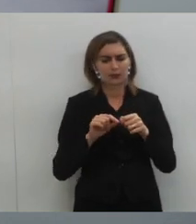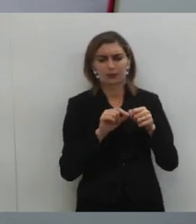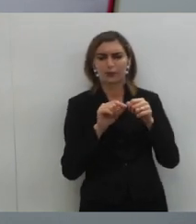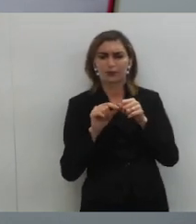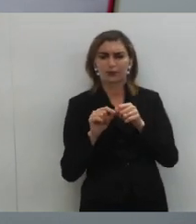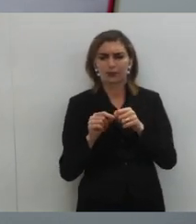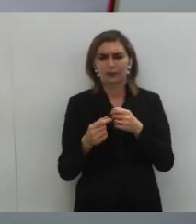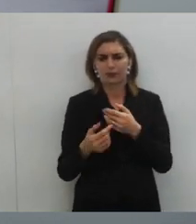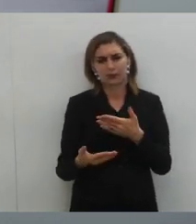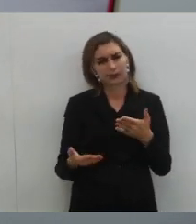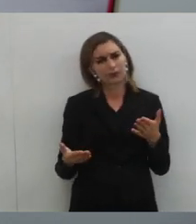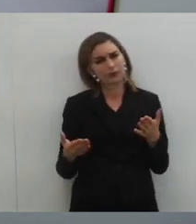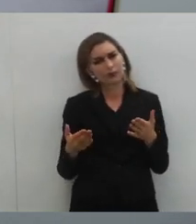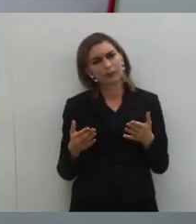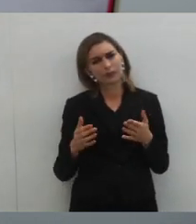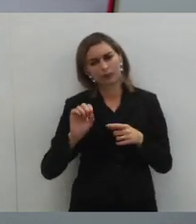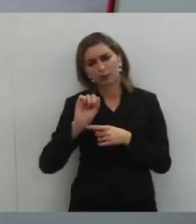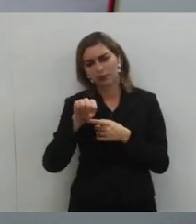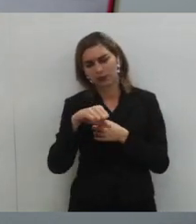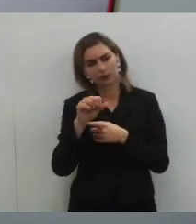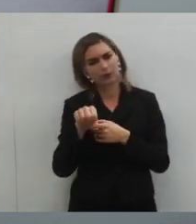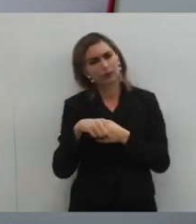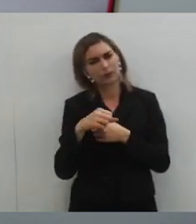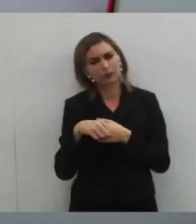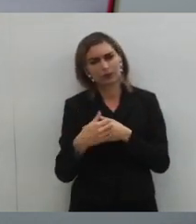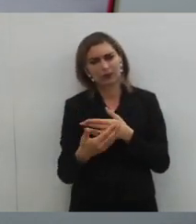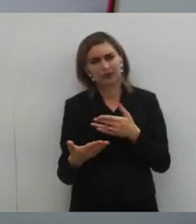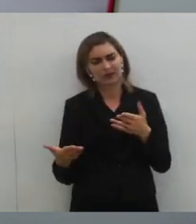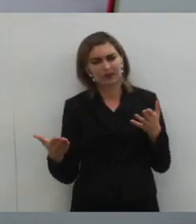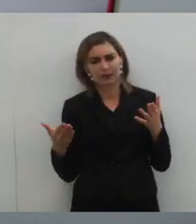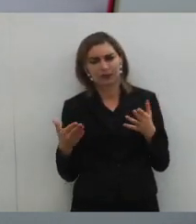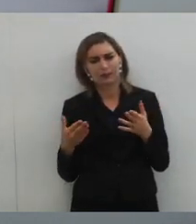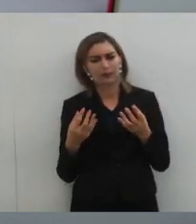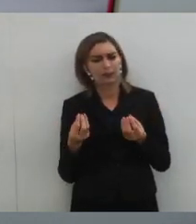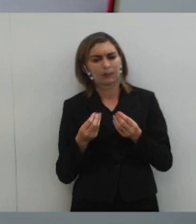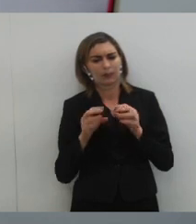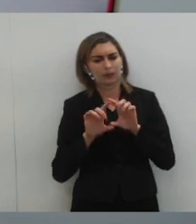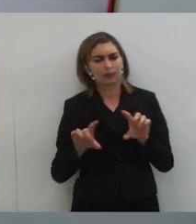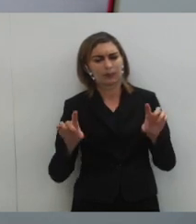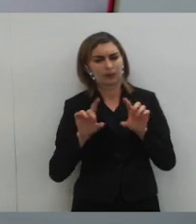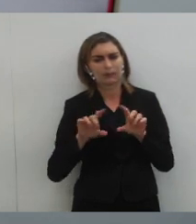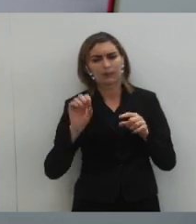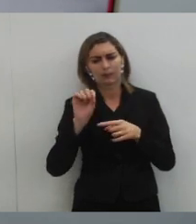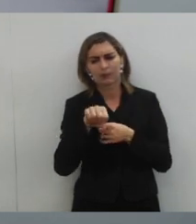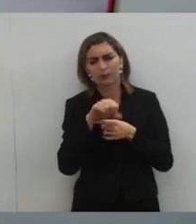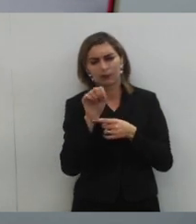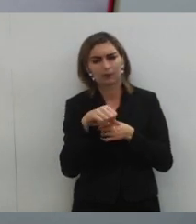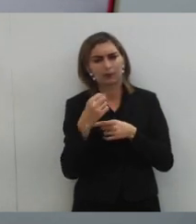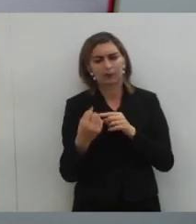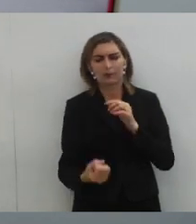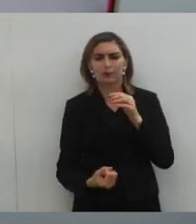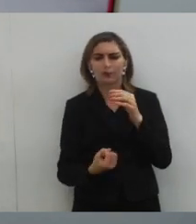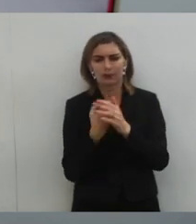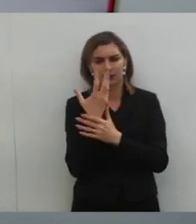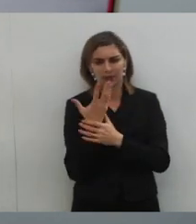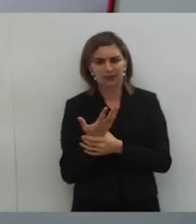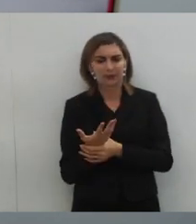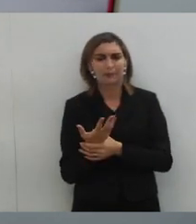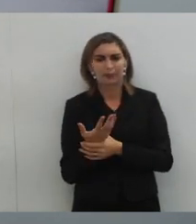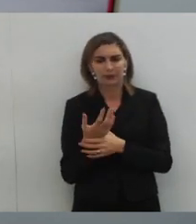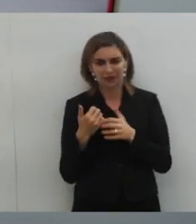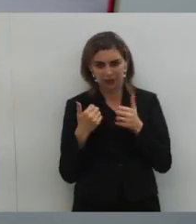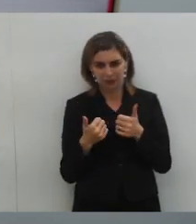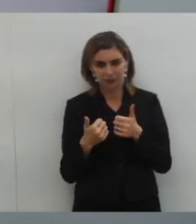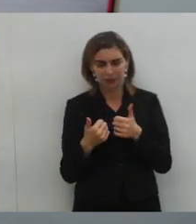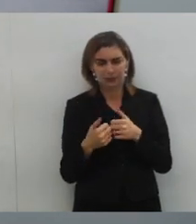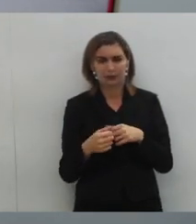produzidos pelos sujeitos, né? Pela forma como esses sujeitos aparecem, tá